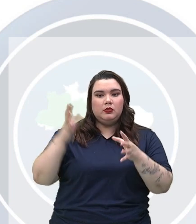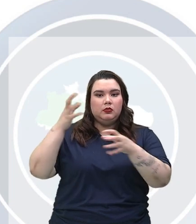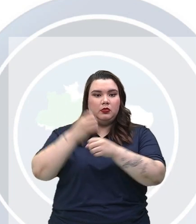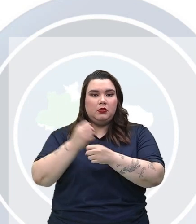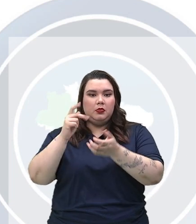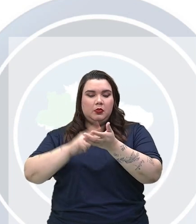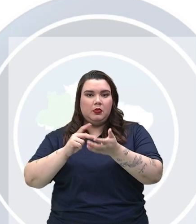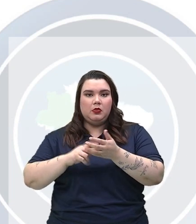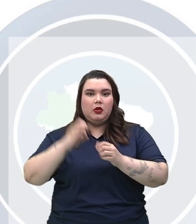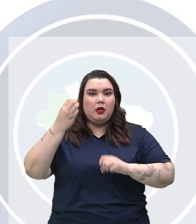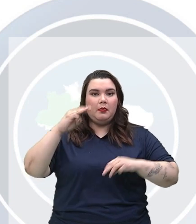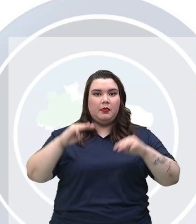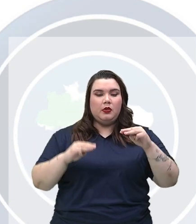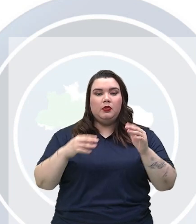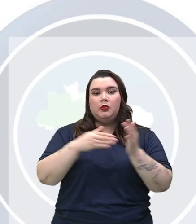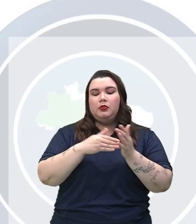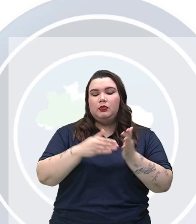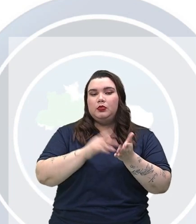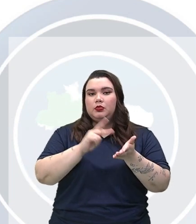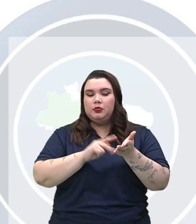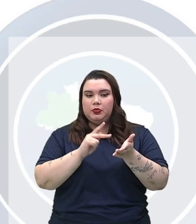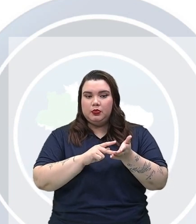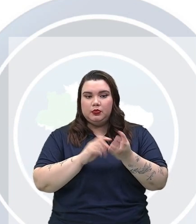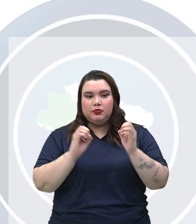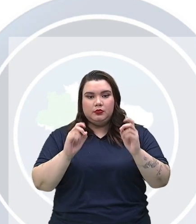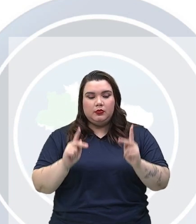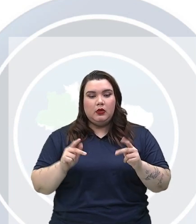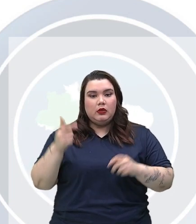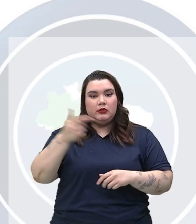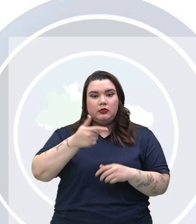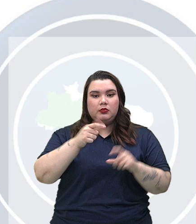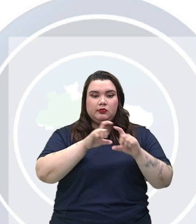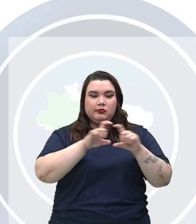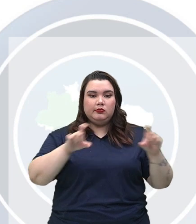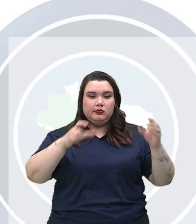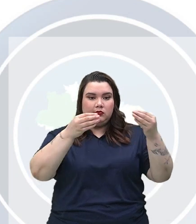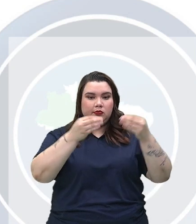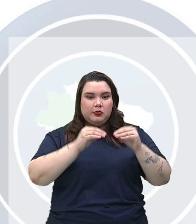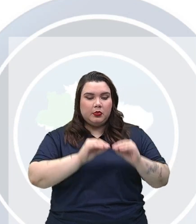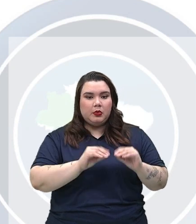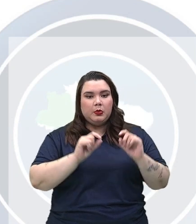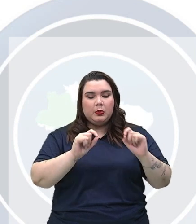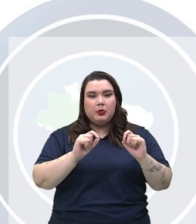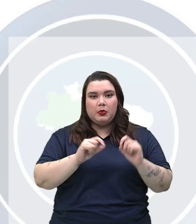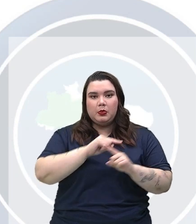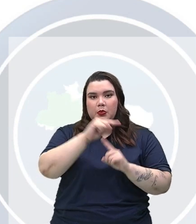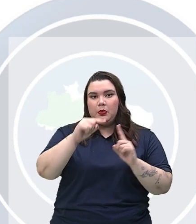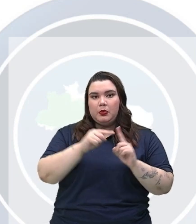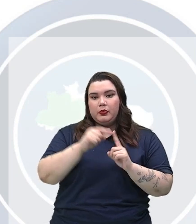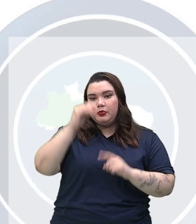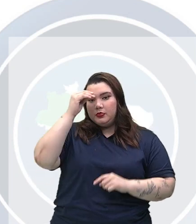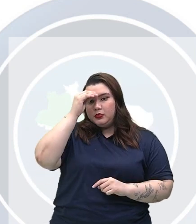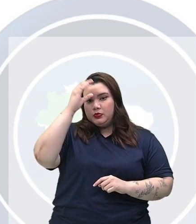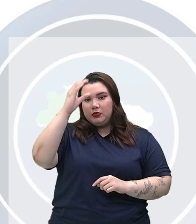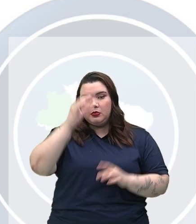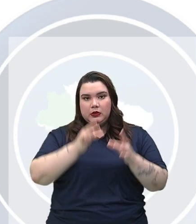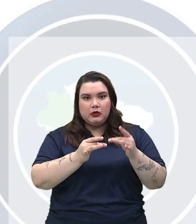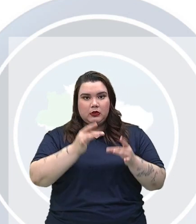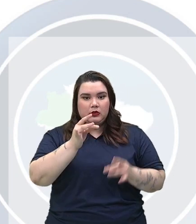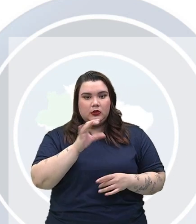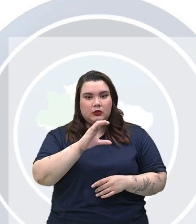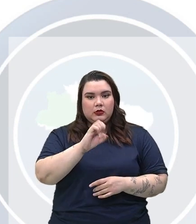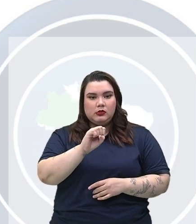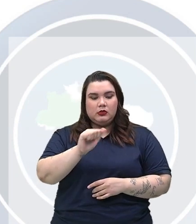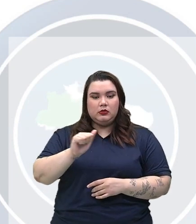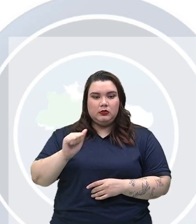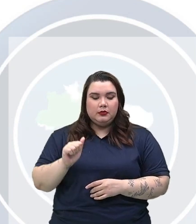total, a média final, como nós observamos. E a segunda vai ser a parte mais detalhada, né, com